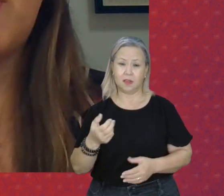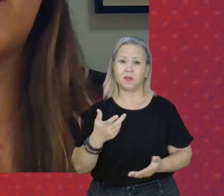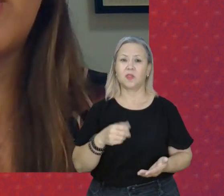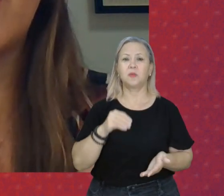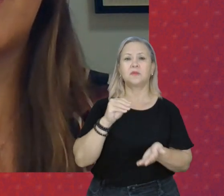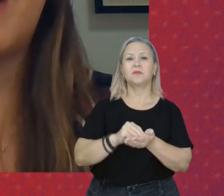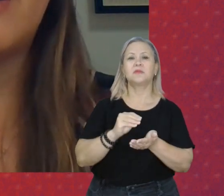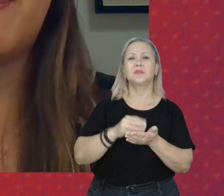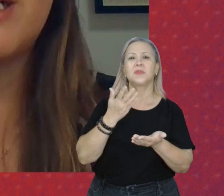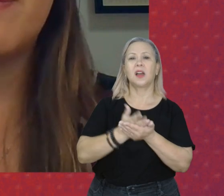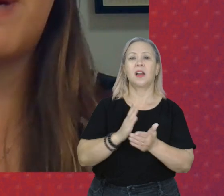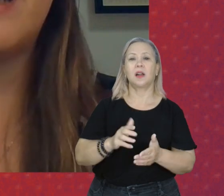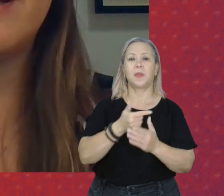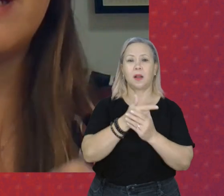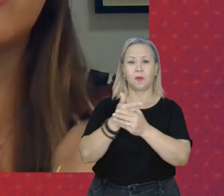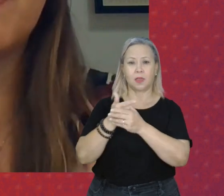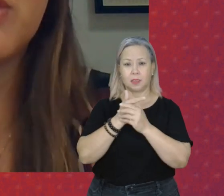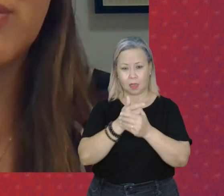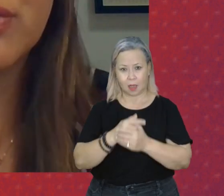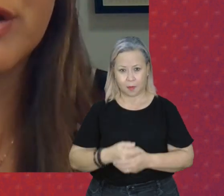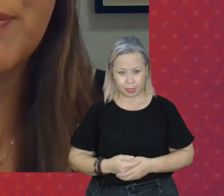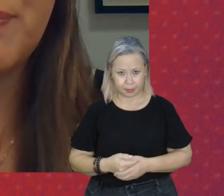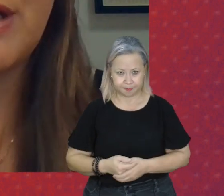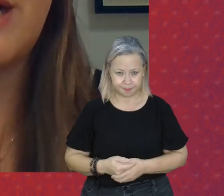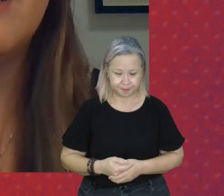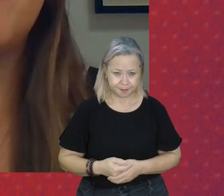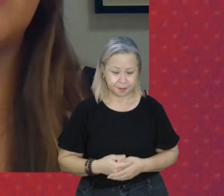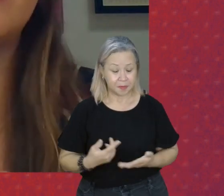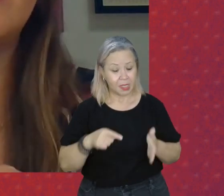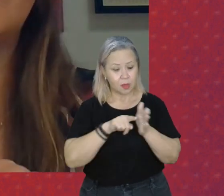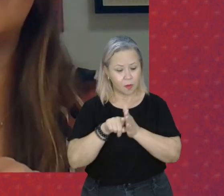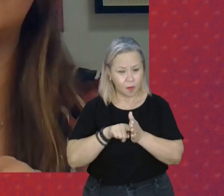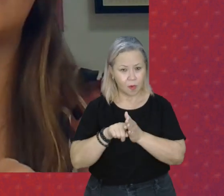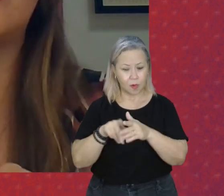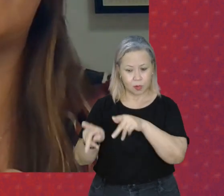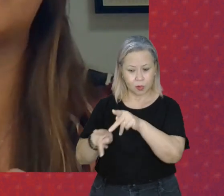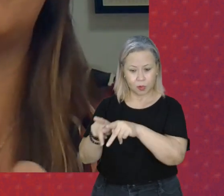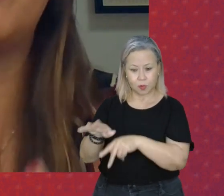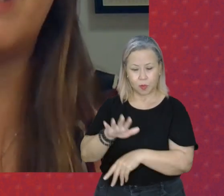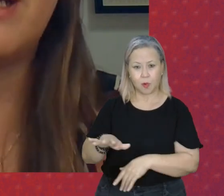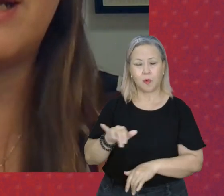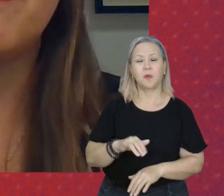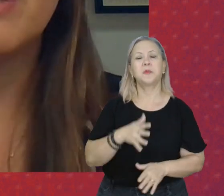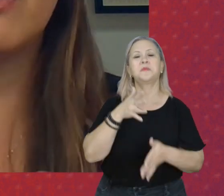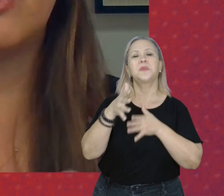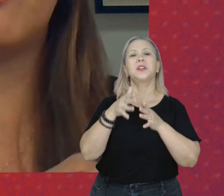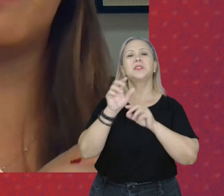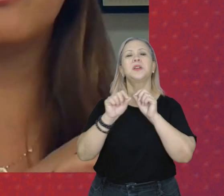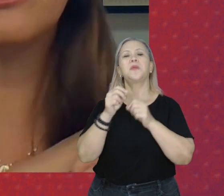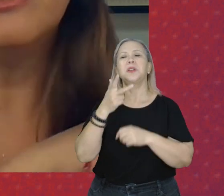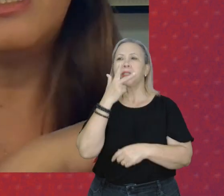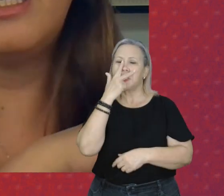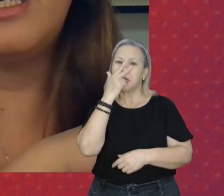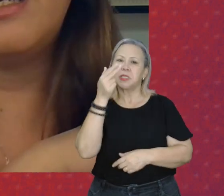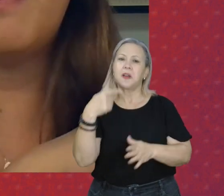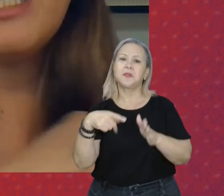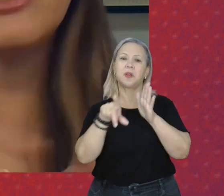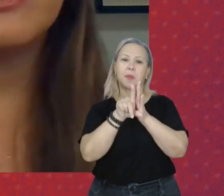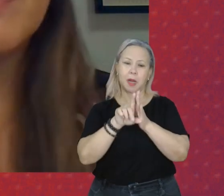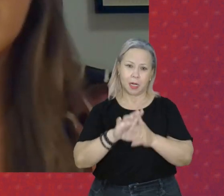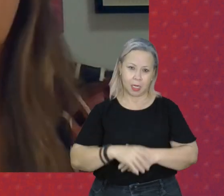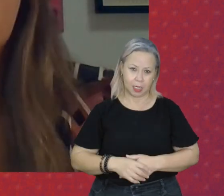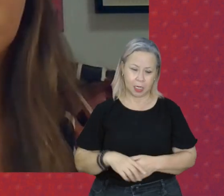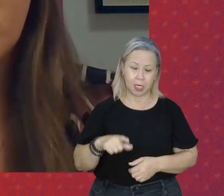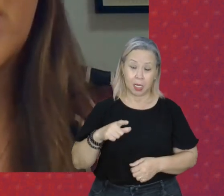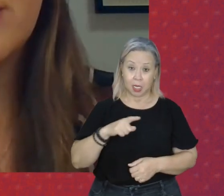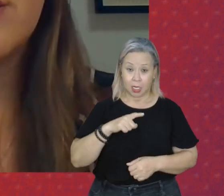vezes que o povo foi conclamado a participar desse tipo de consulta popular, para dizer o que a gente achava sobre uma lei. Nós tivemos mais de